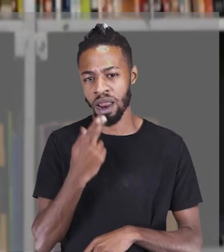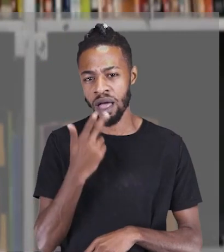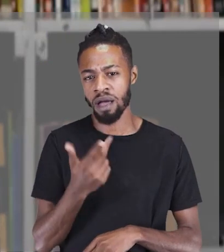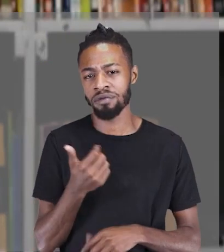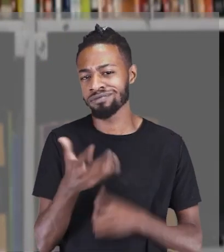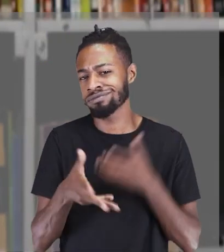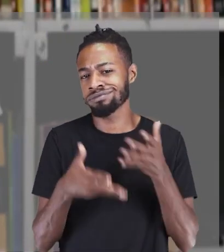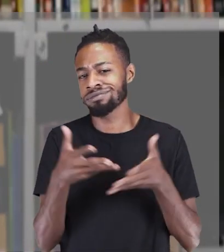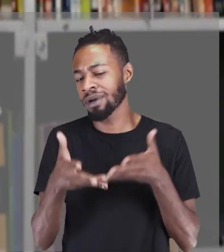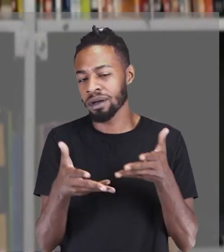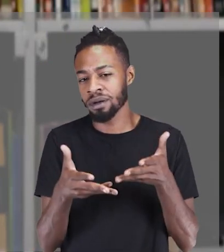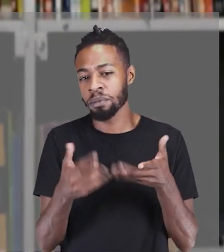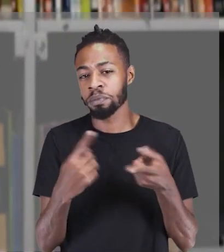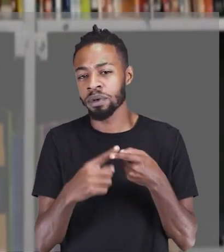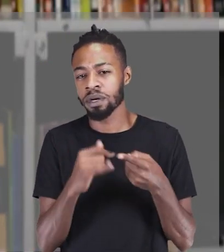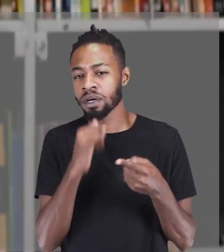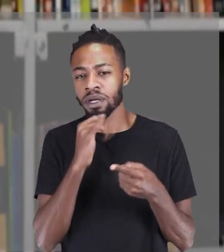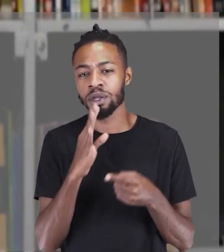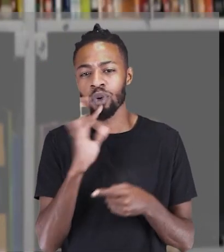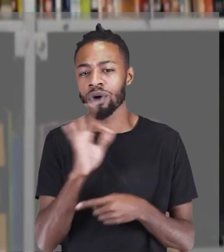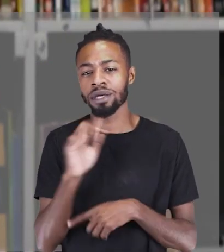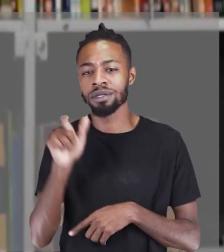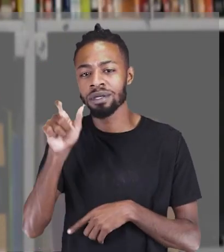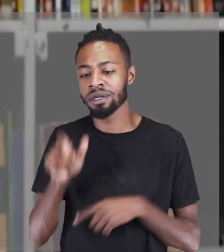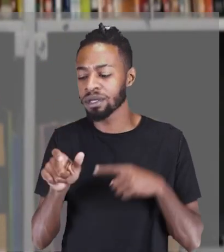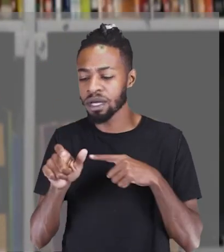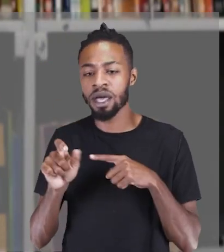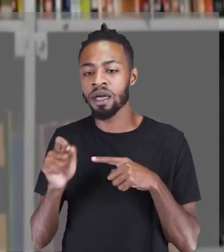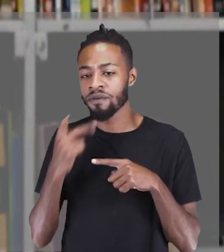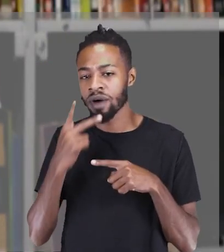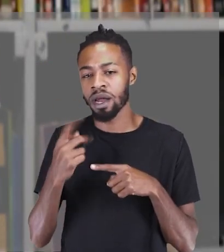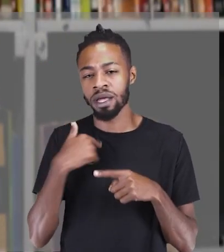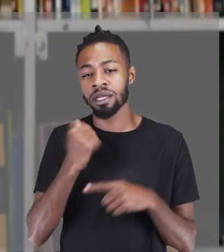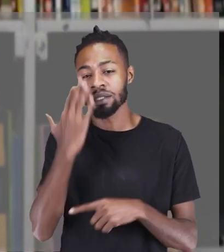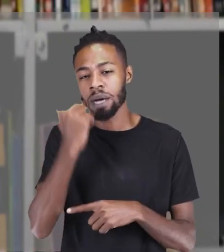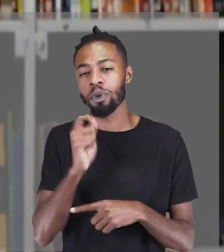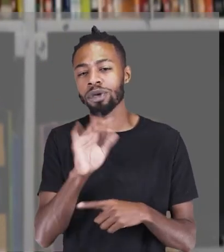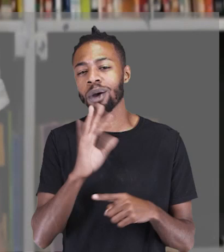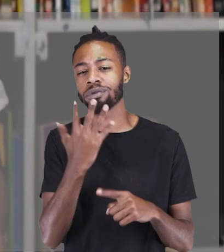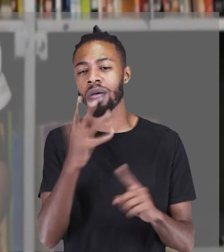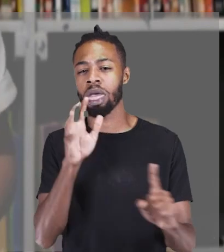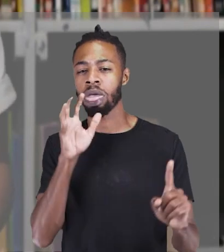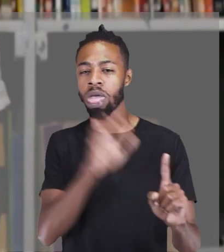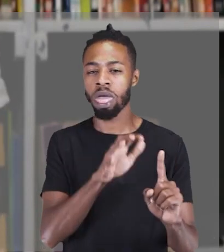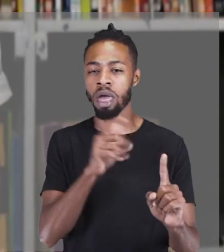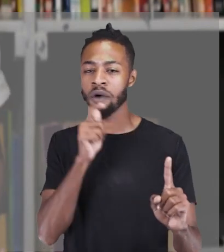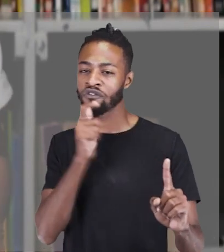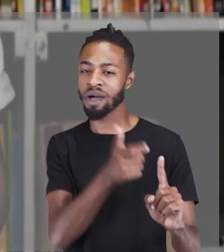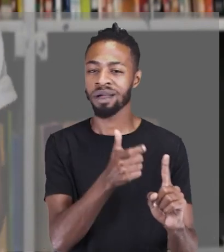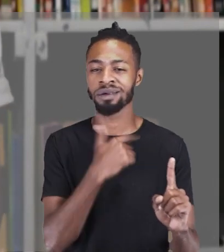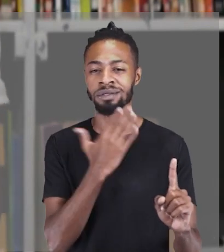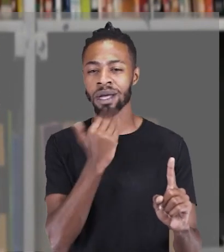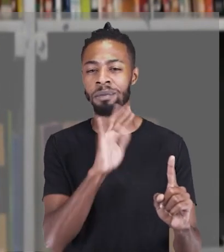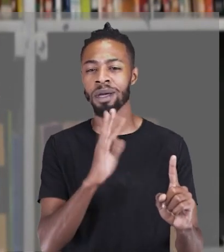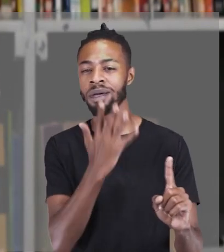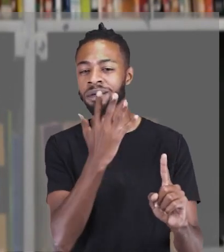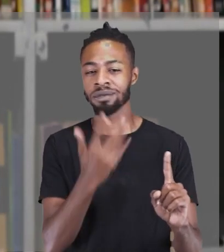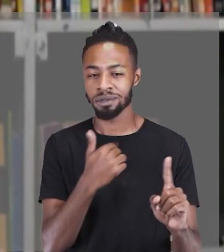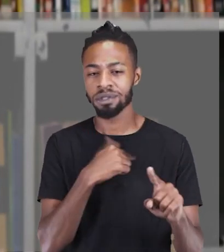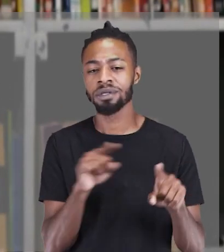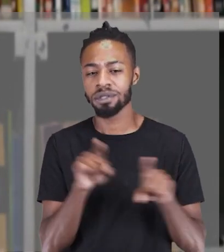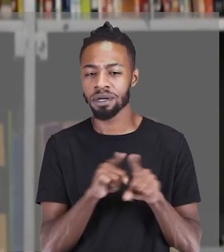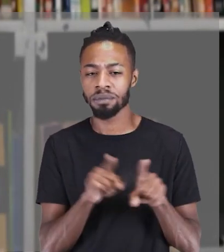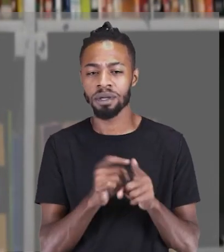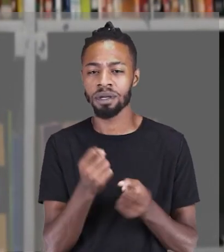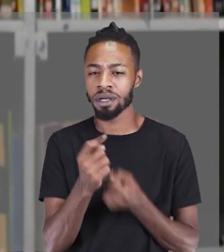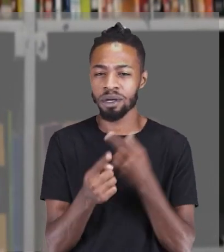Você consegue separar de quem fala por falar, porque não tem conhecimento, e de quem fala porque sabe o que causa, o